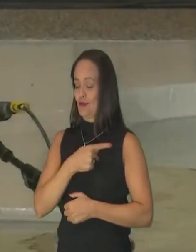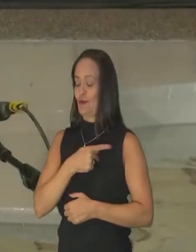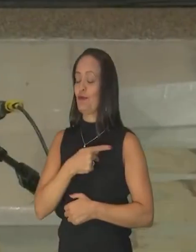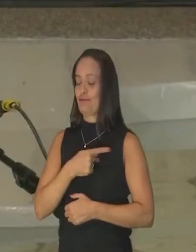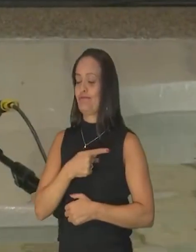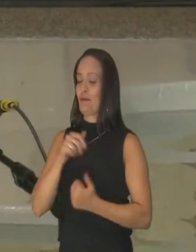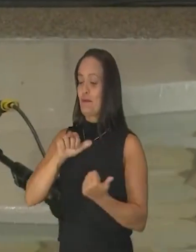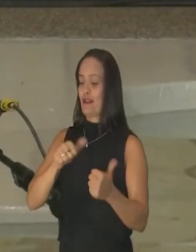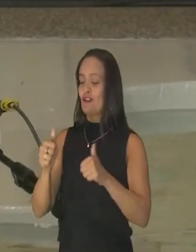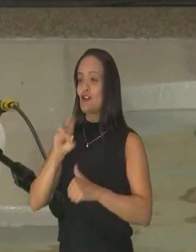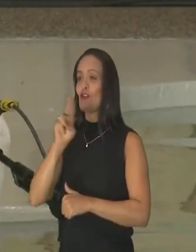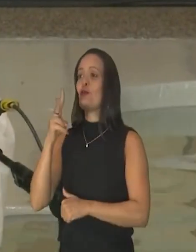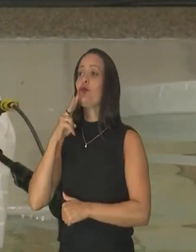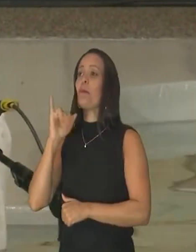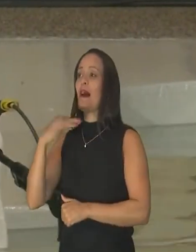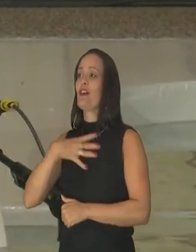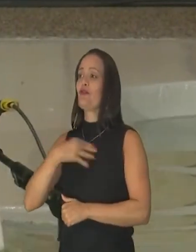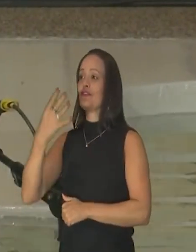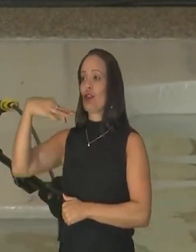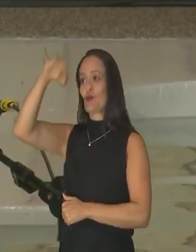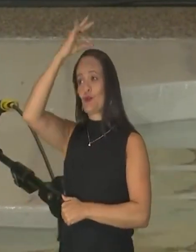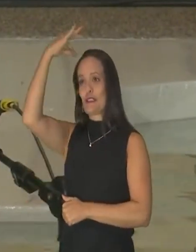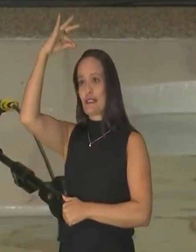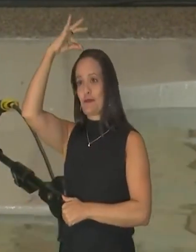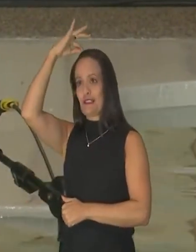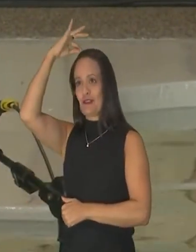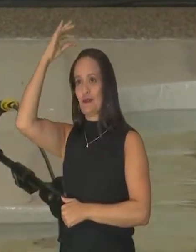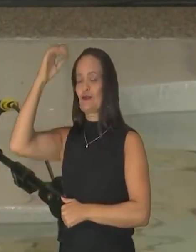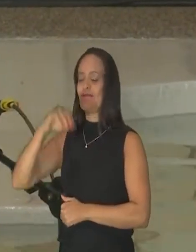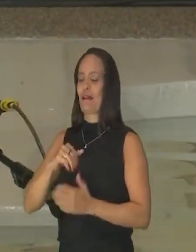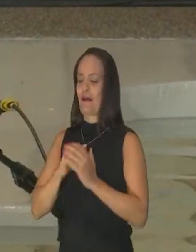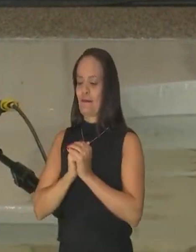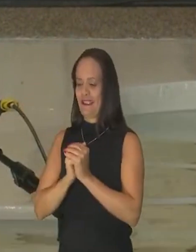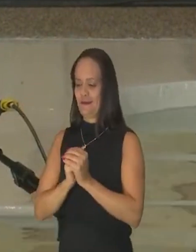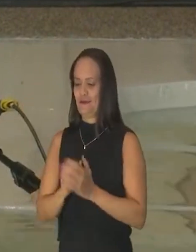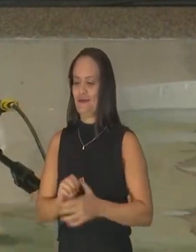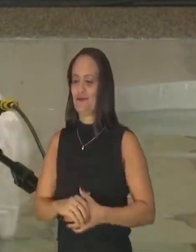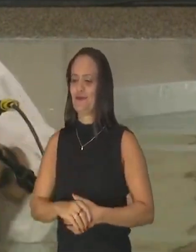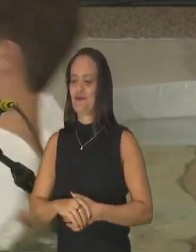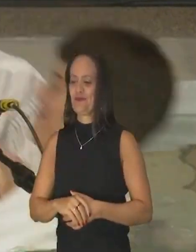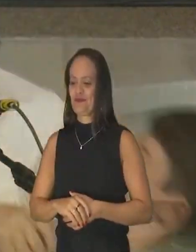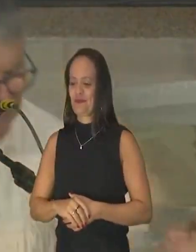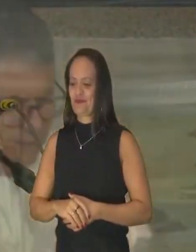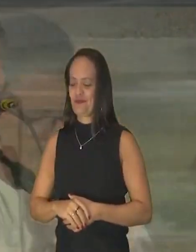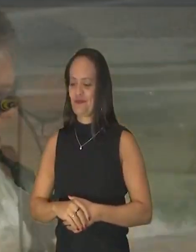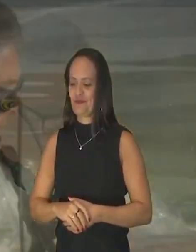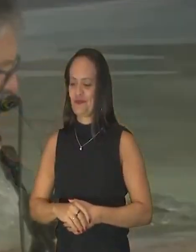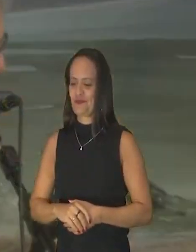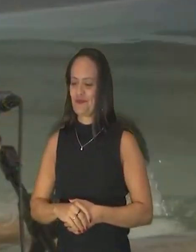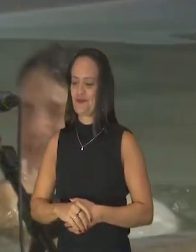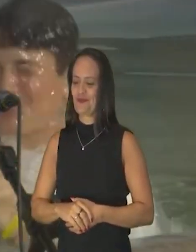Evangelho, eu o batizo em nome do Pai, do Filho e do Espírito Santo. Amém.